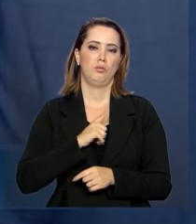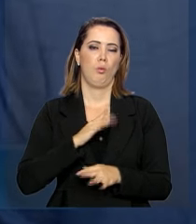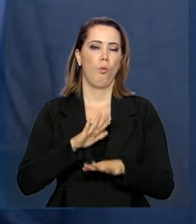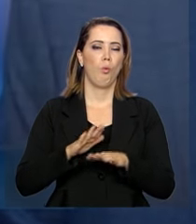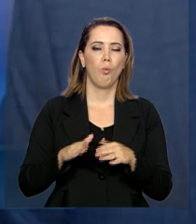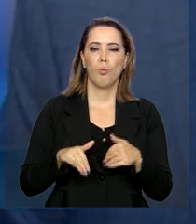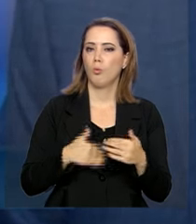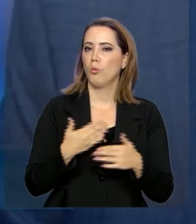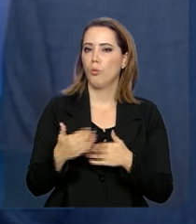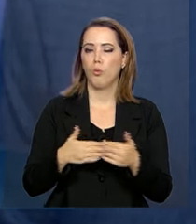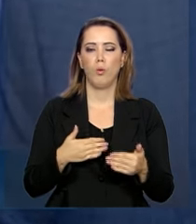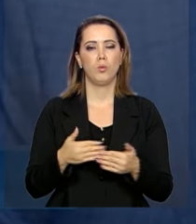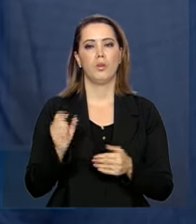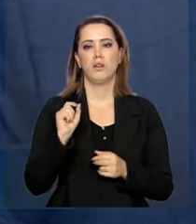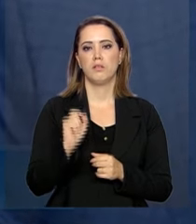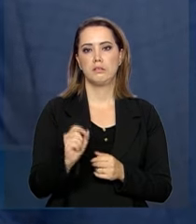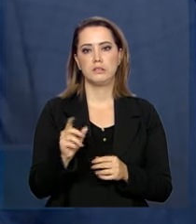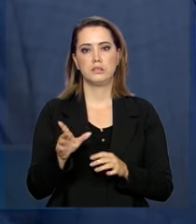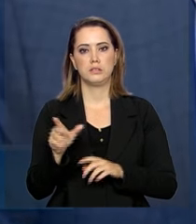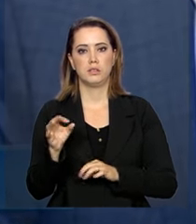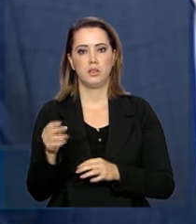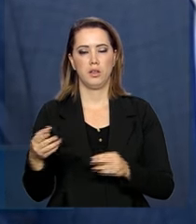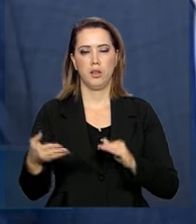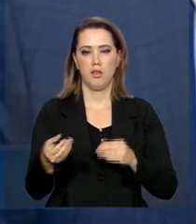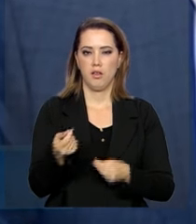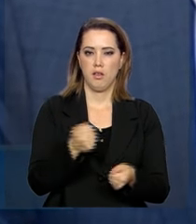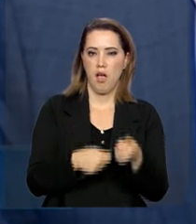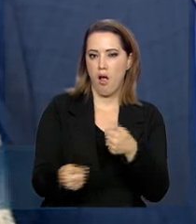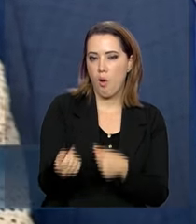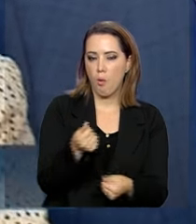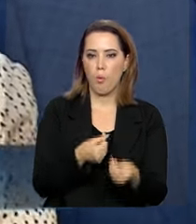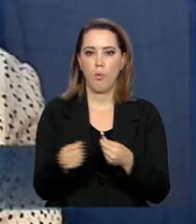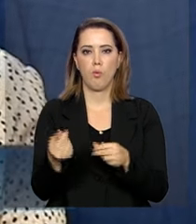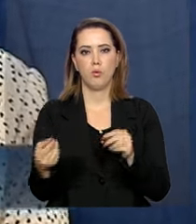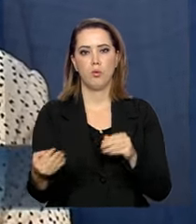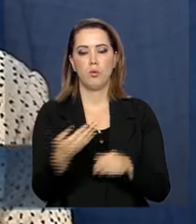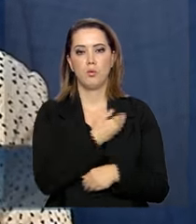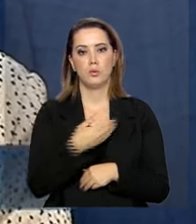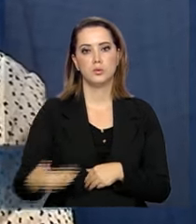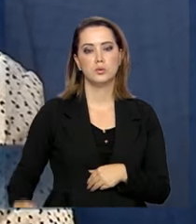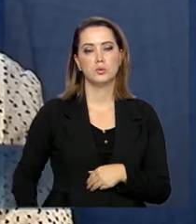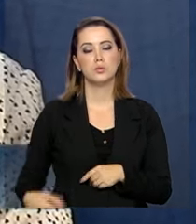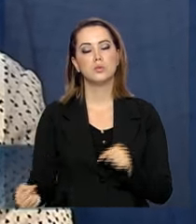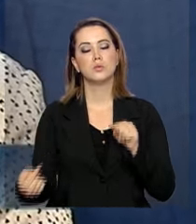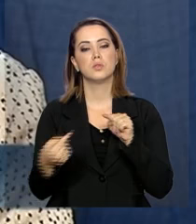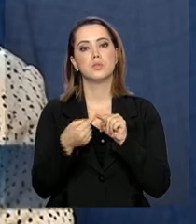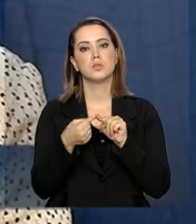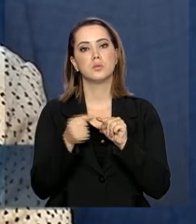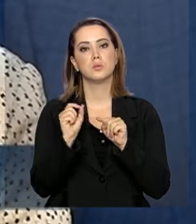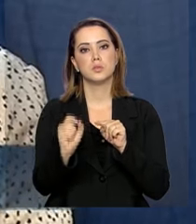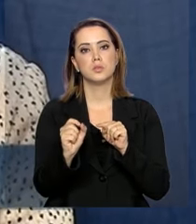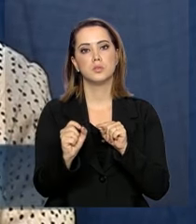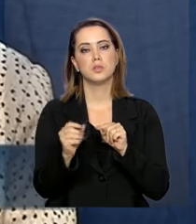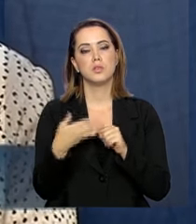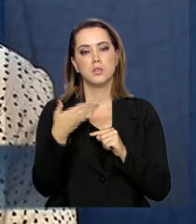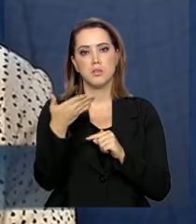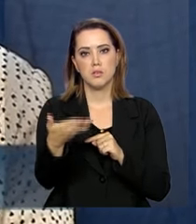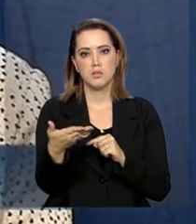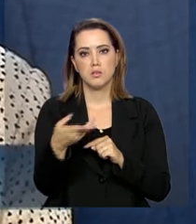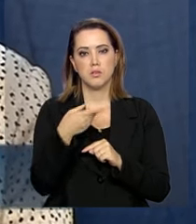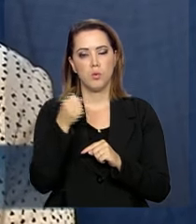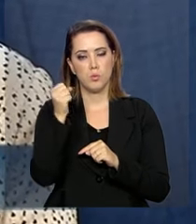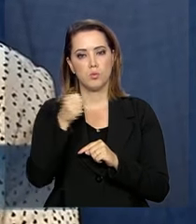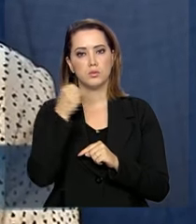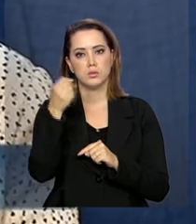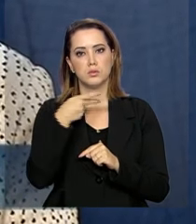quaisquer tratativas do governo a respeito. A afirmação atribuída ao senador,